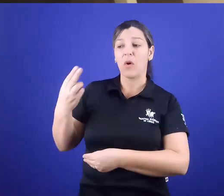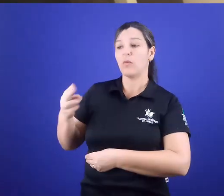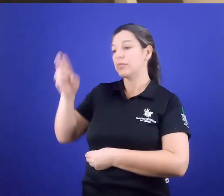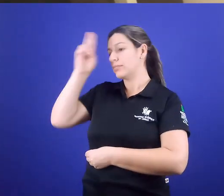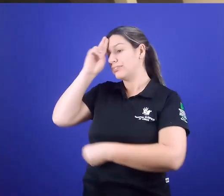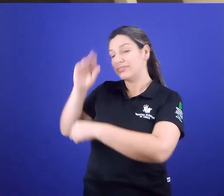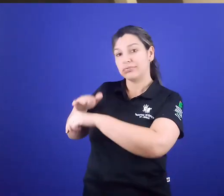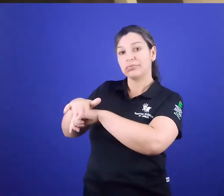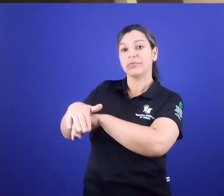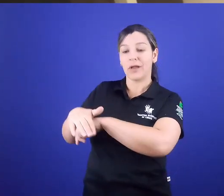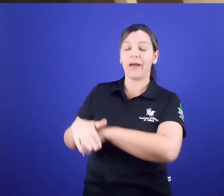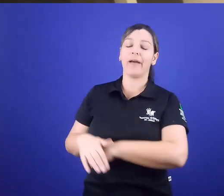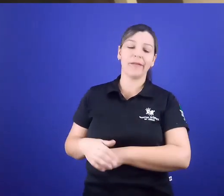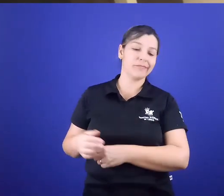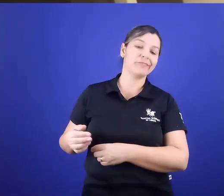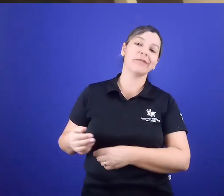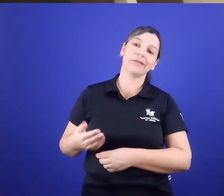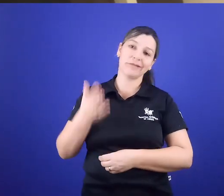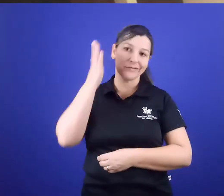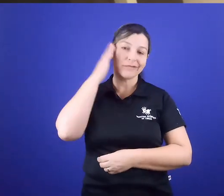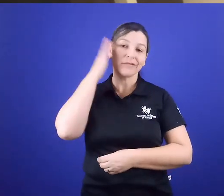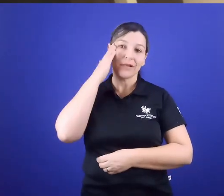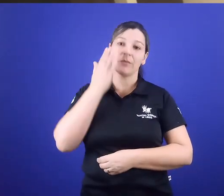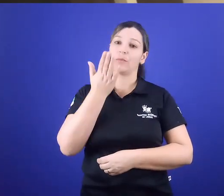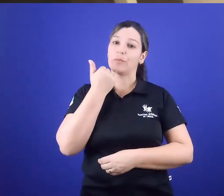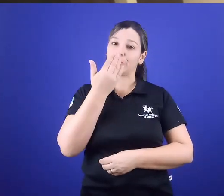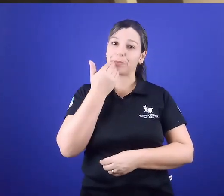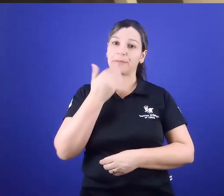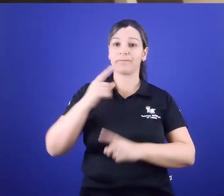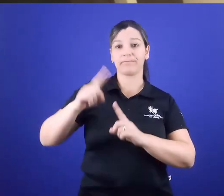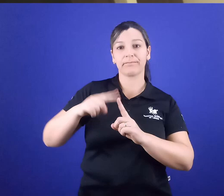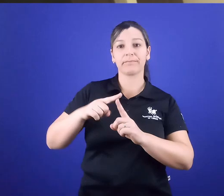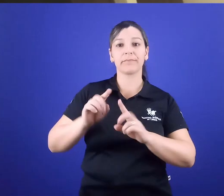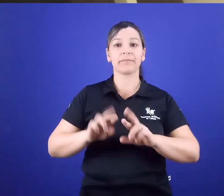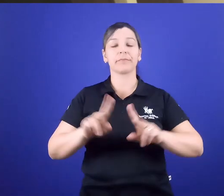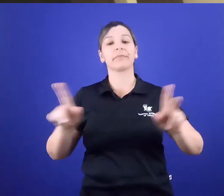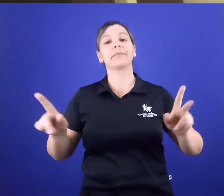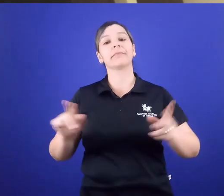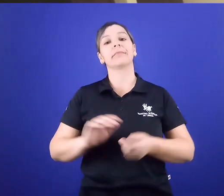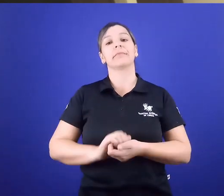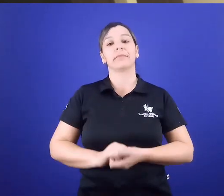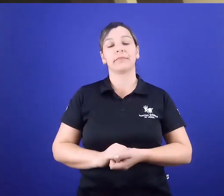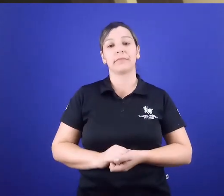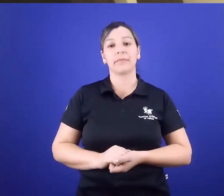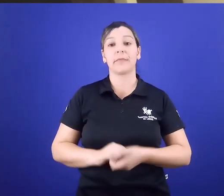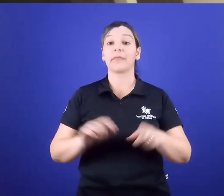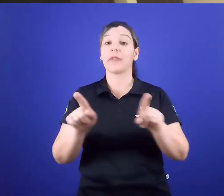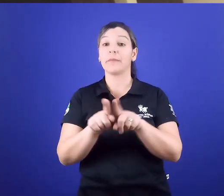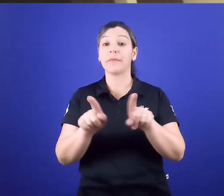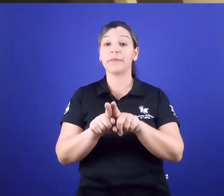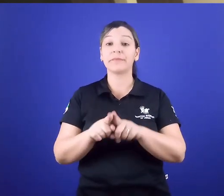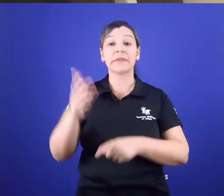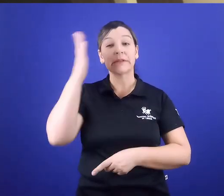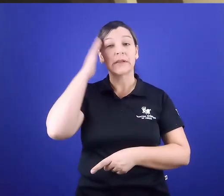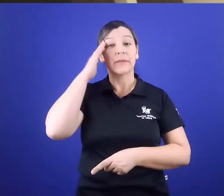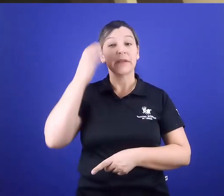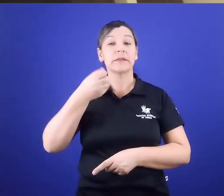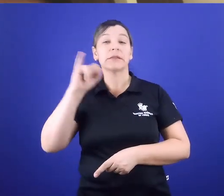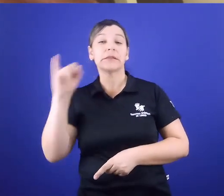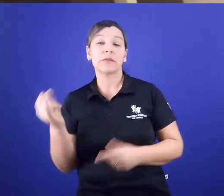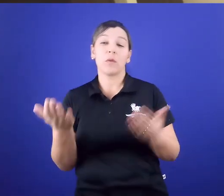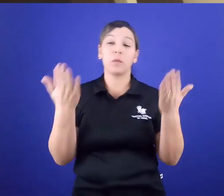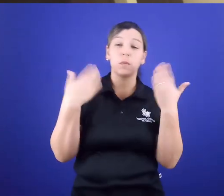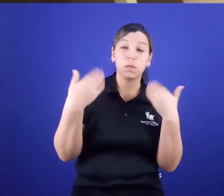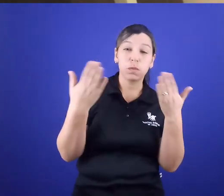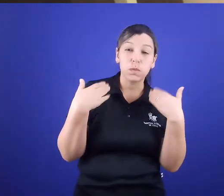devem ser alimentos completamente diferentes. Uma outra questão, clima, né? A data do evento.